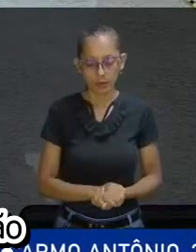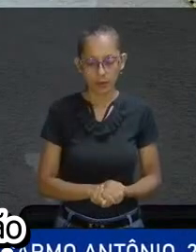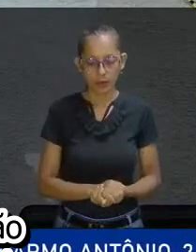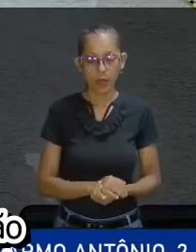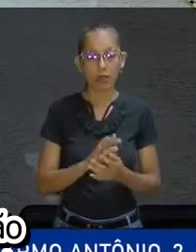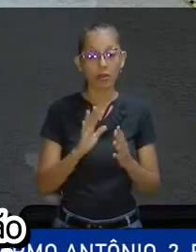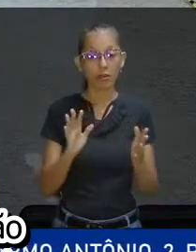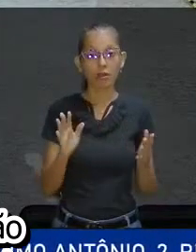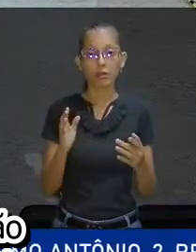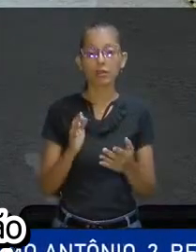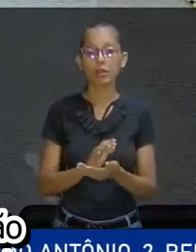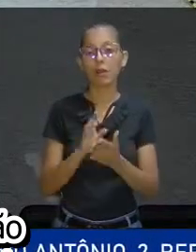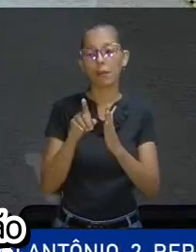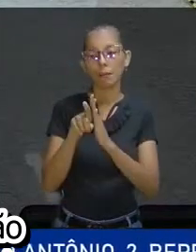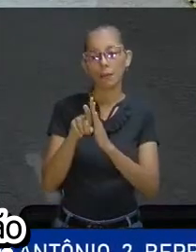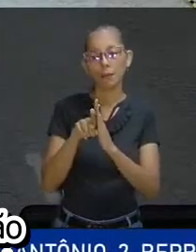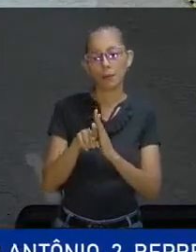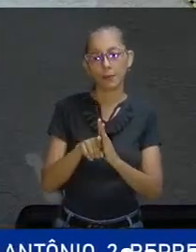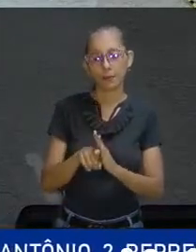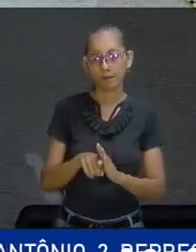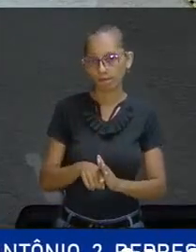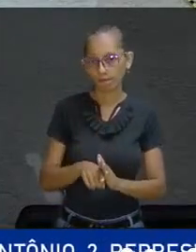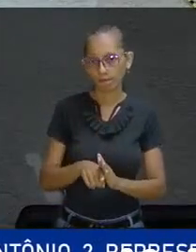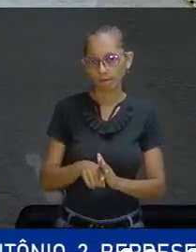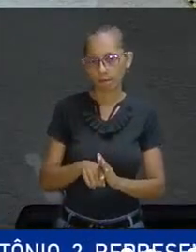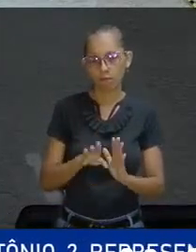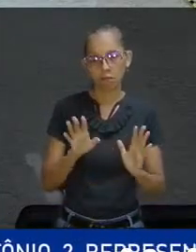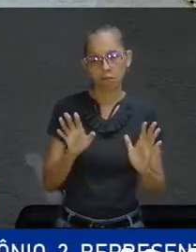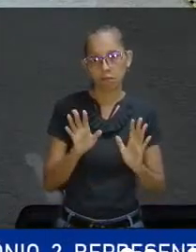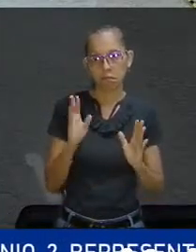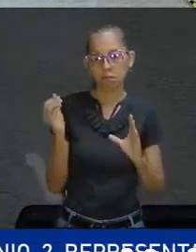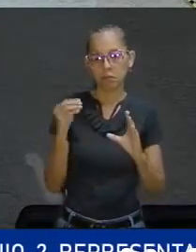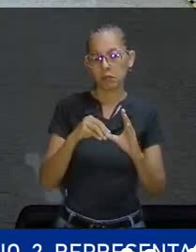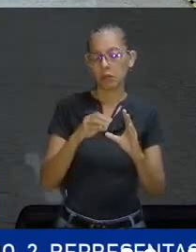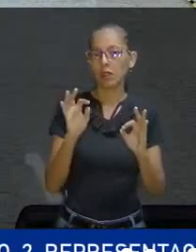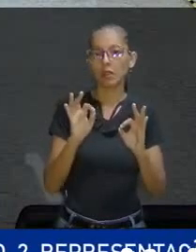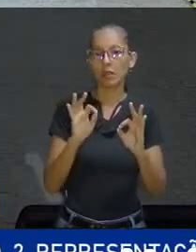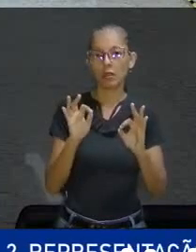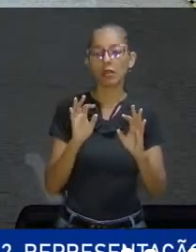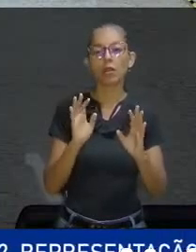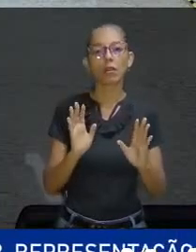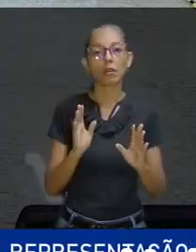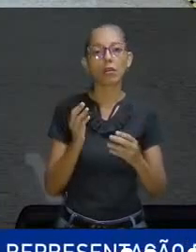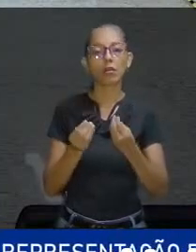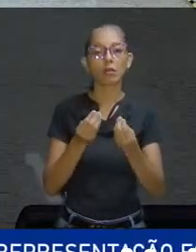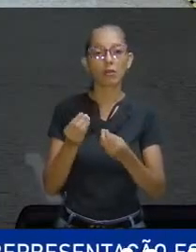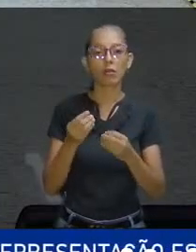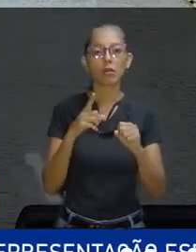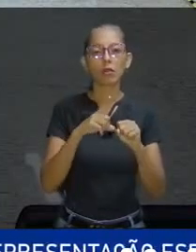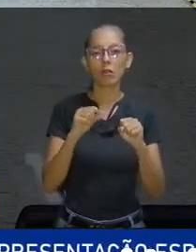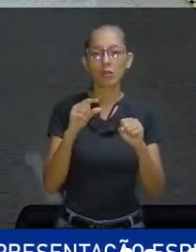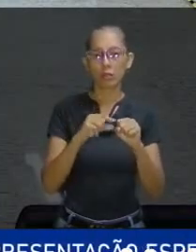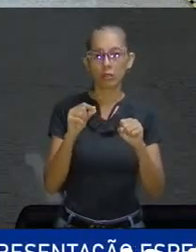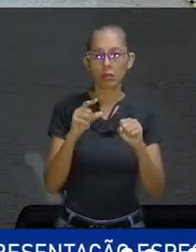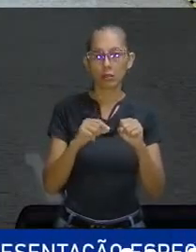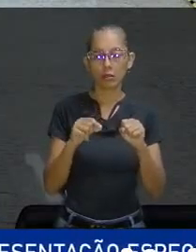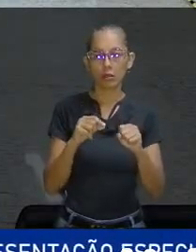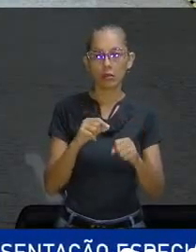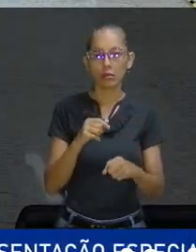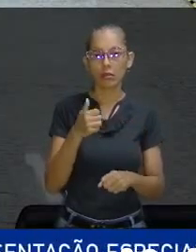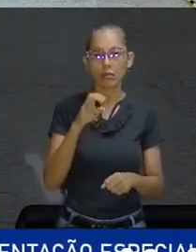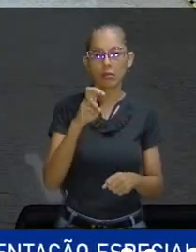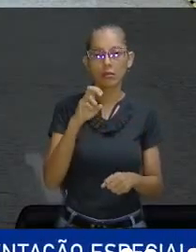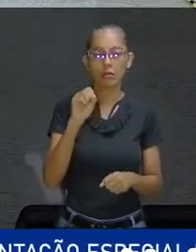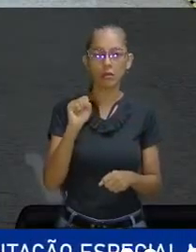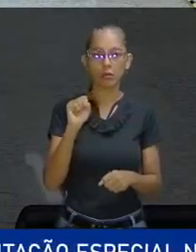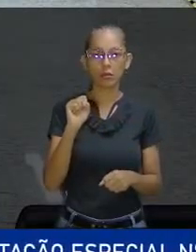sobre o flagrante questionado. Eu digo que, além disso, de acordo com o artigo 158A do